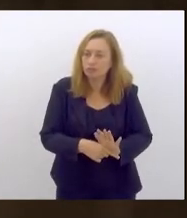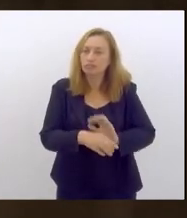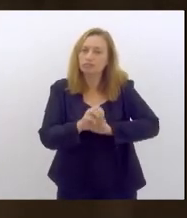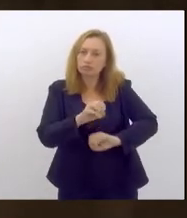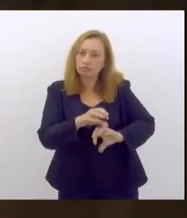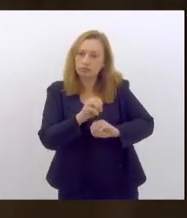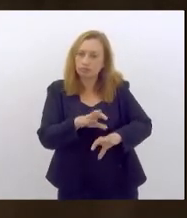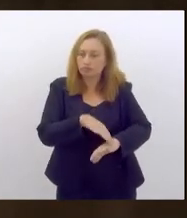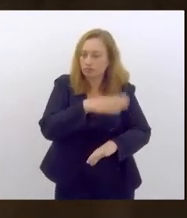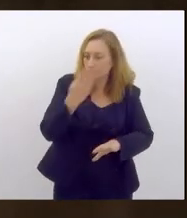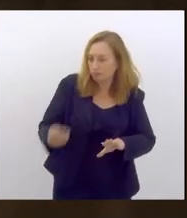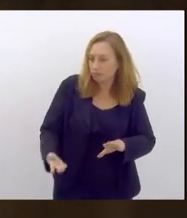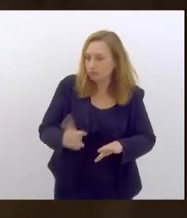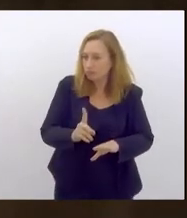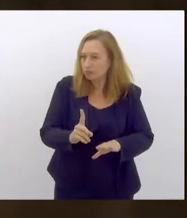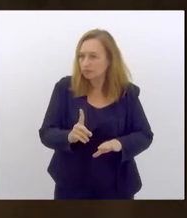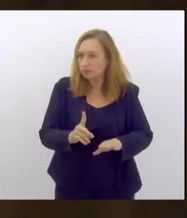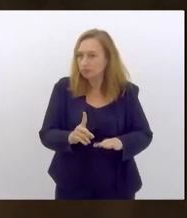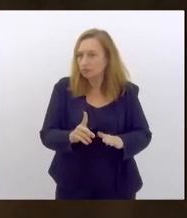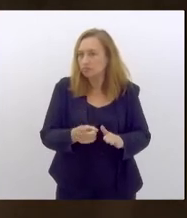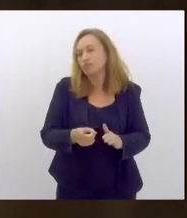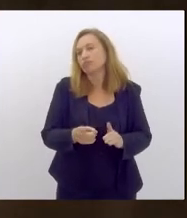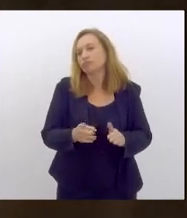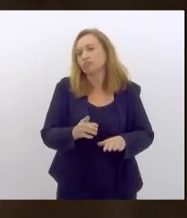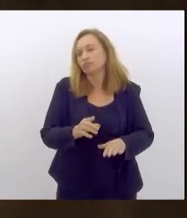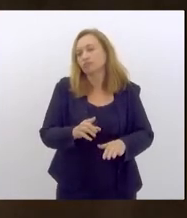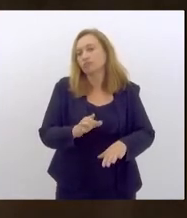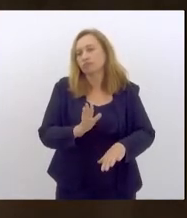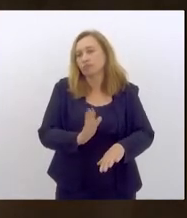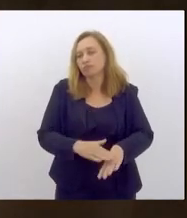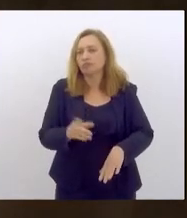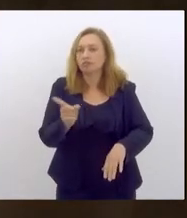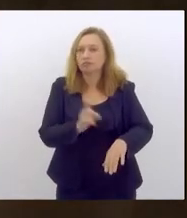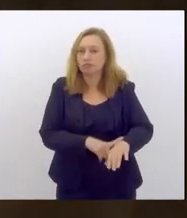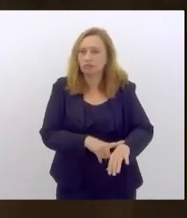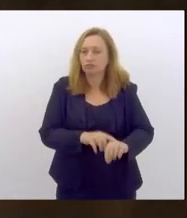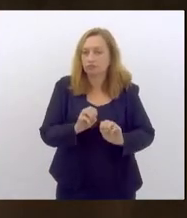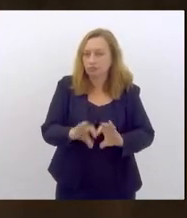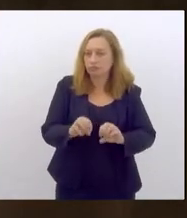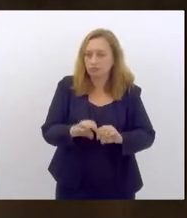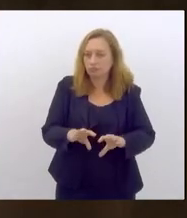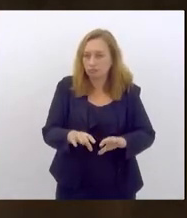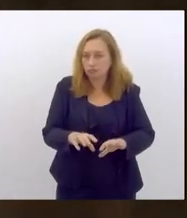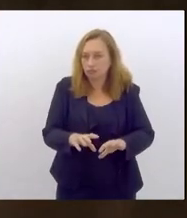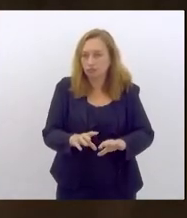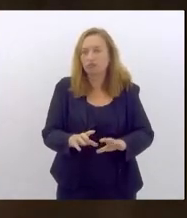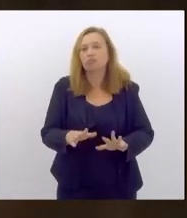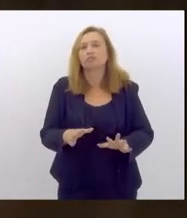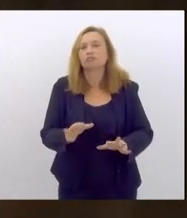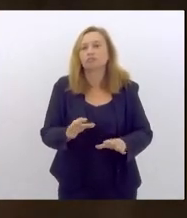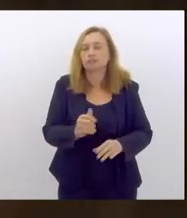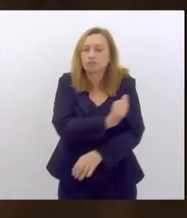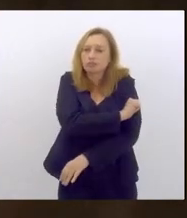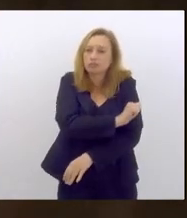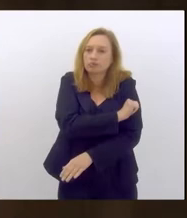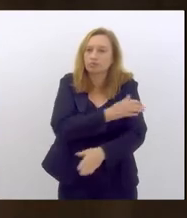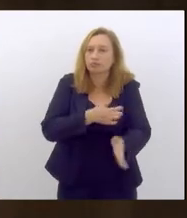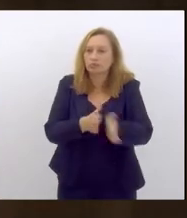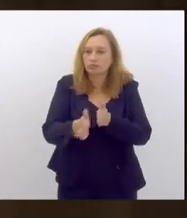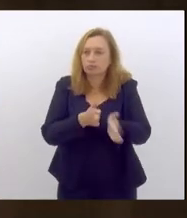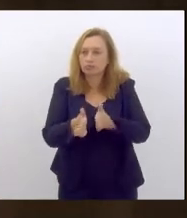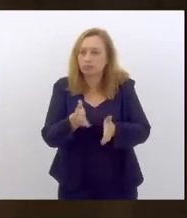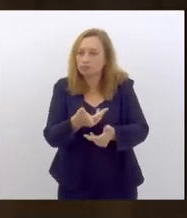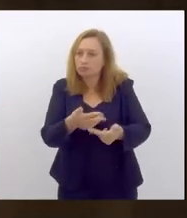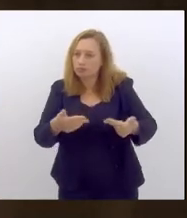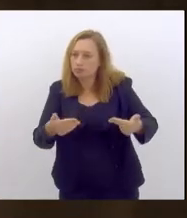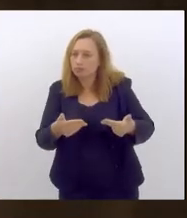integral não é apenas estender o tempo da jornada, é uma concepção pedagógica, é garantir que os estudantes tenham acesso a diferentes linhas